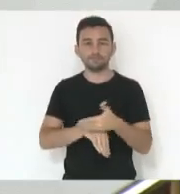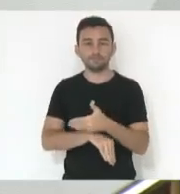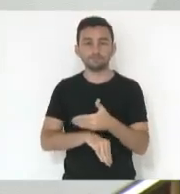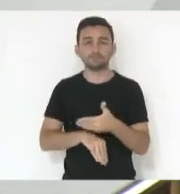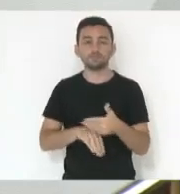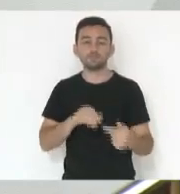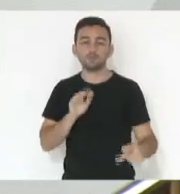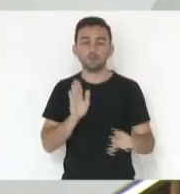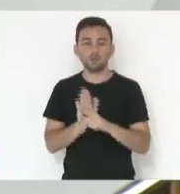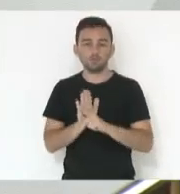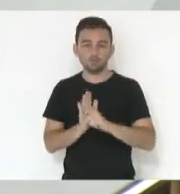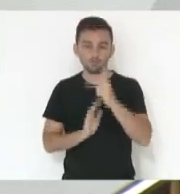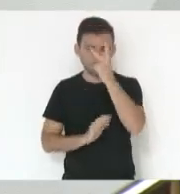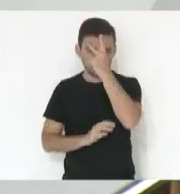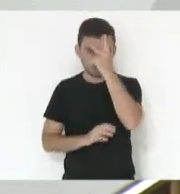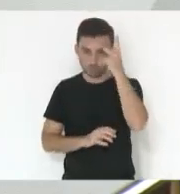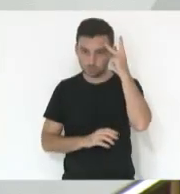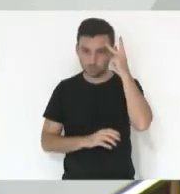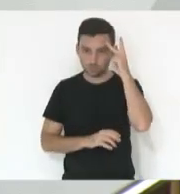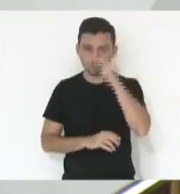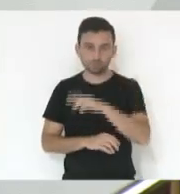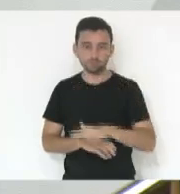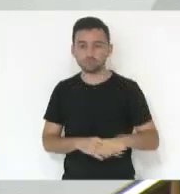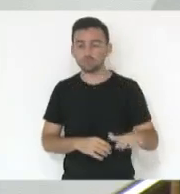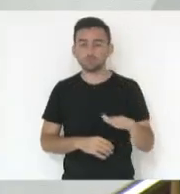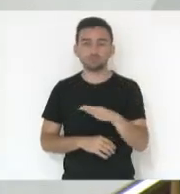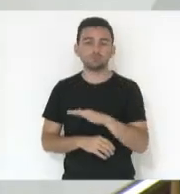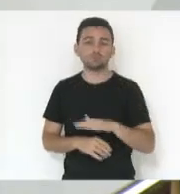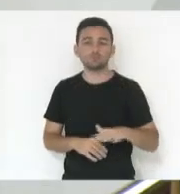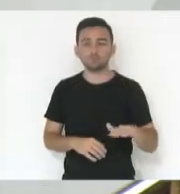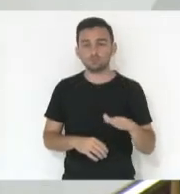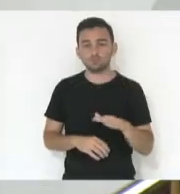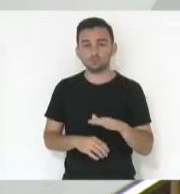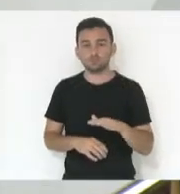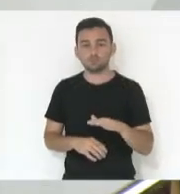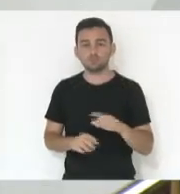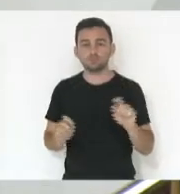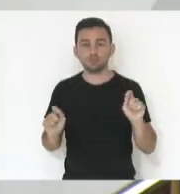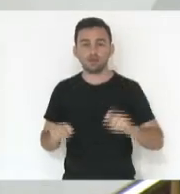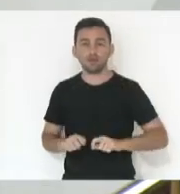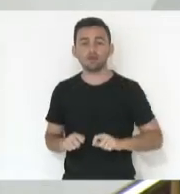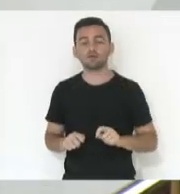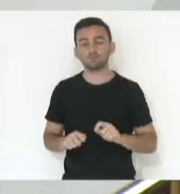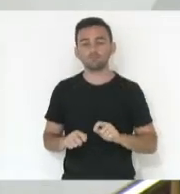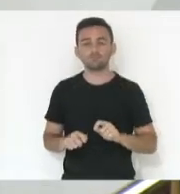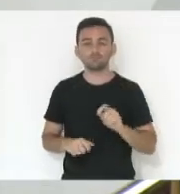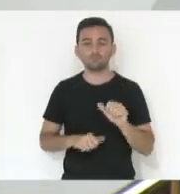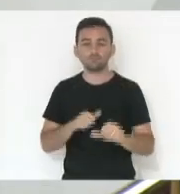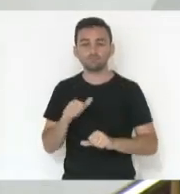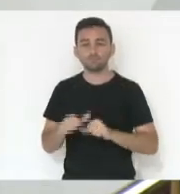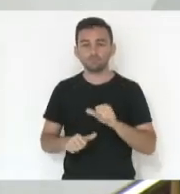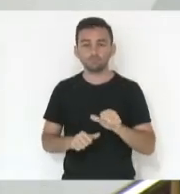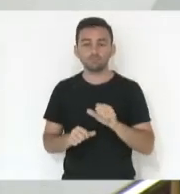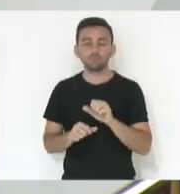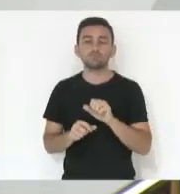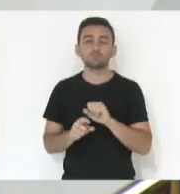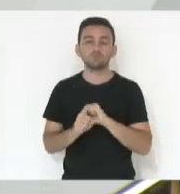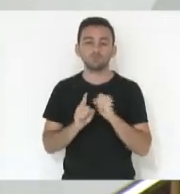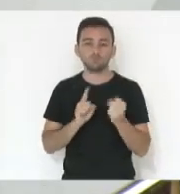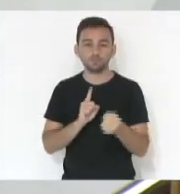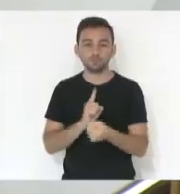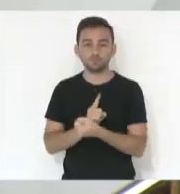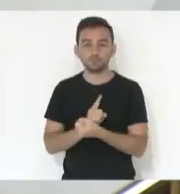das pessoas, também para a transformação da sociedade,